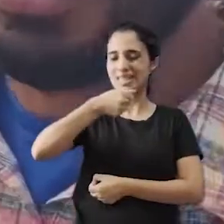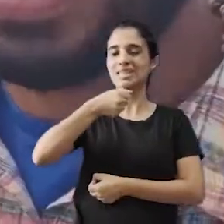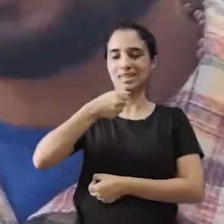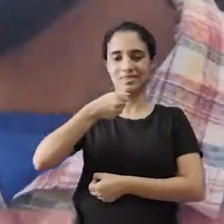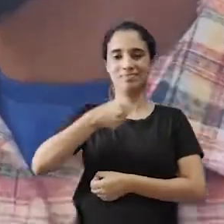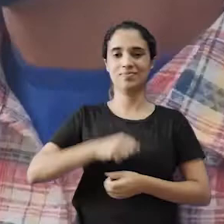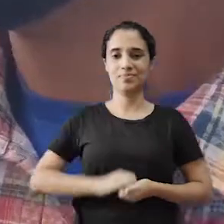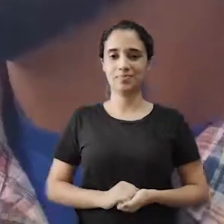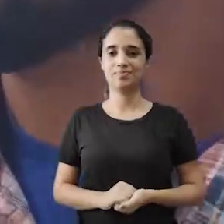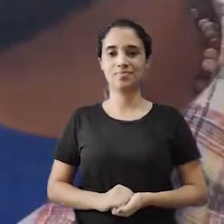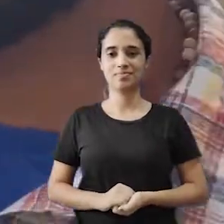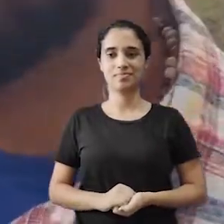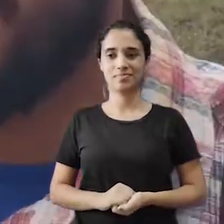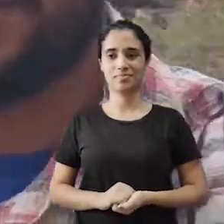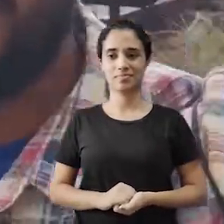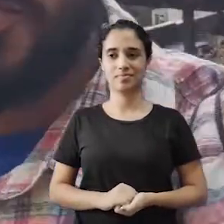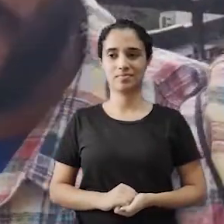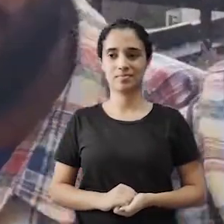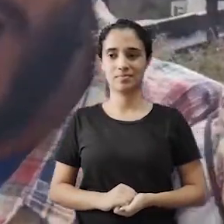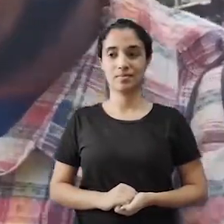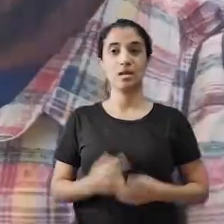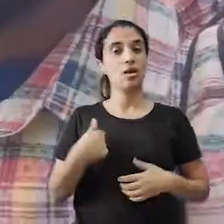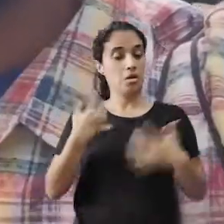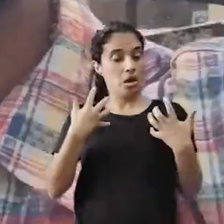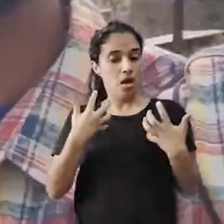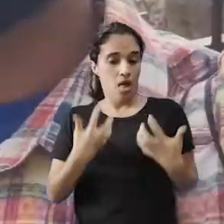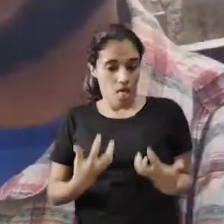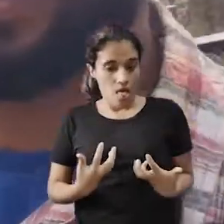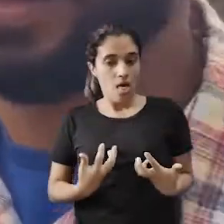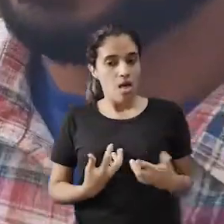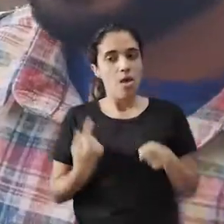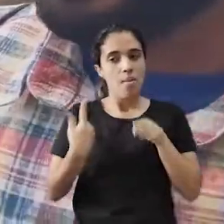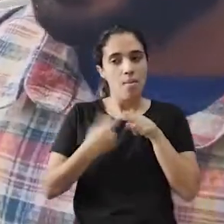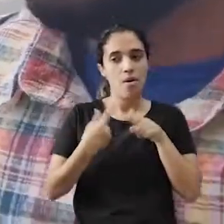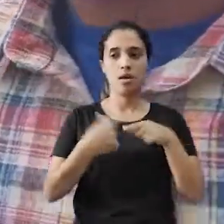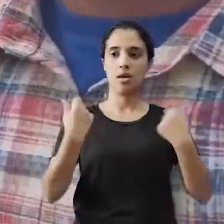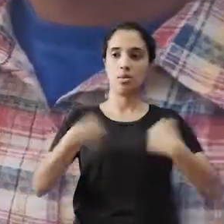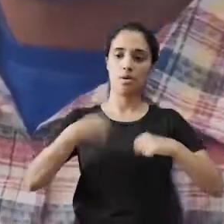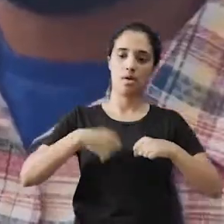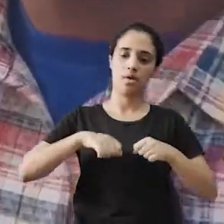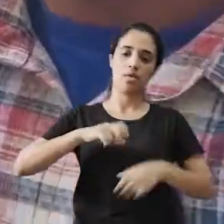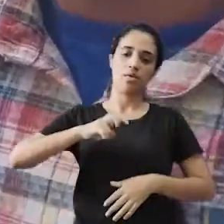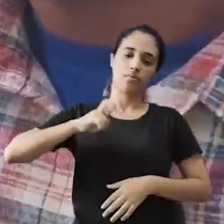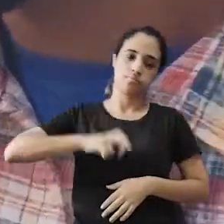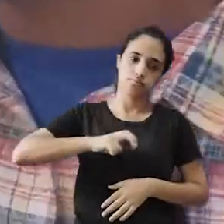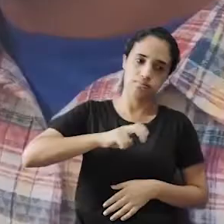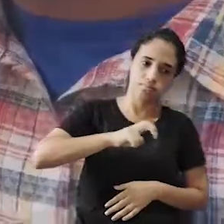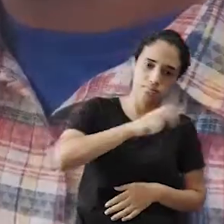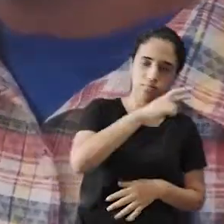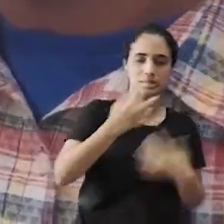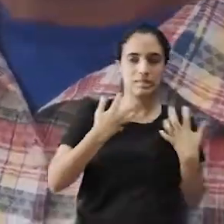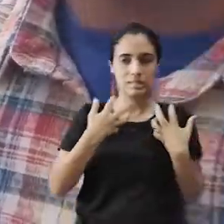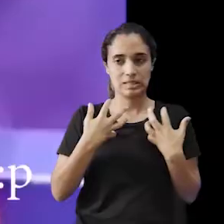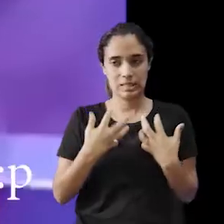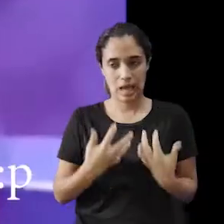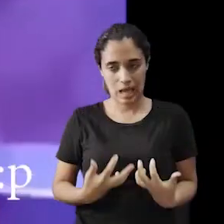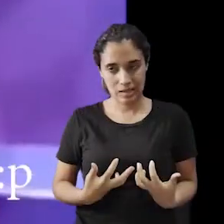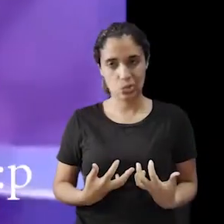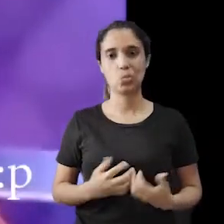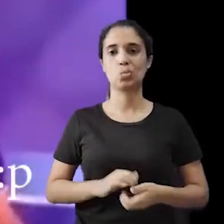capital da Croácia. Tô um pouco porque tive que subir alguns